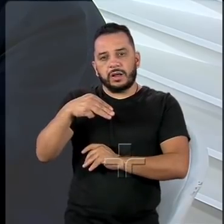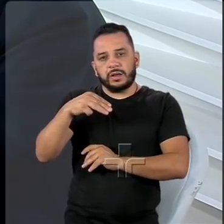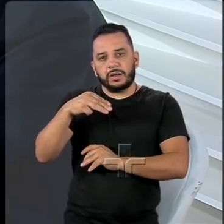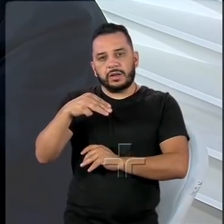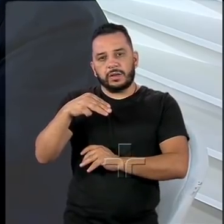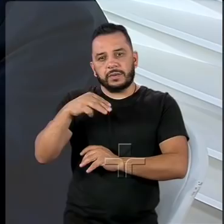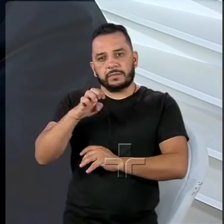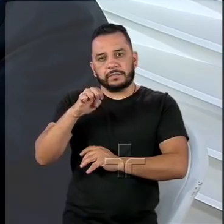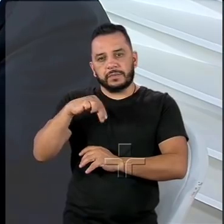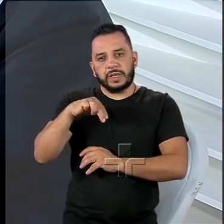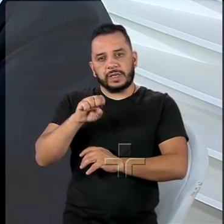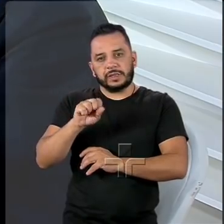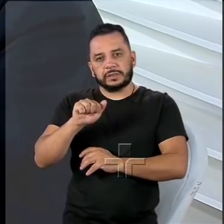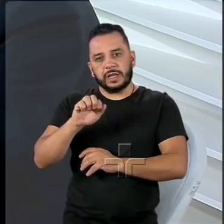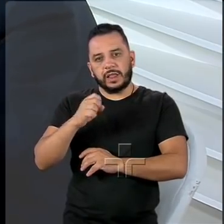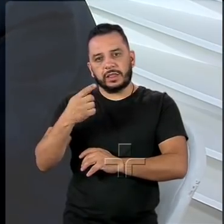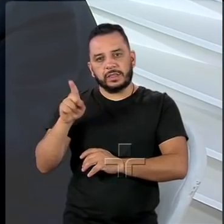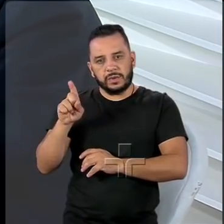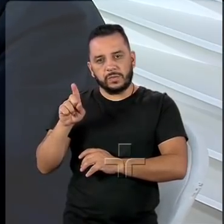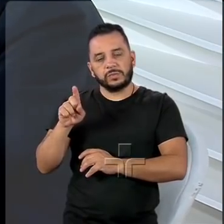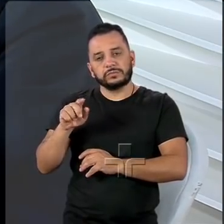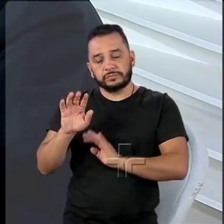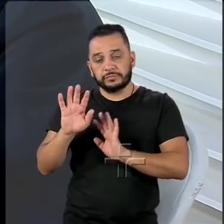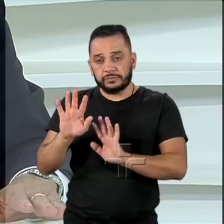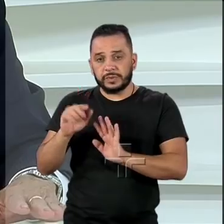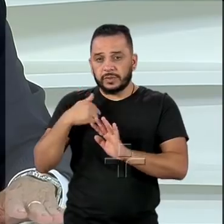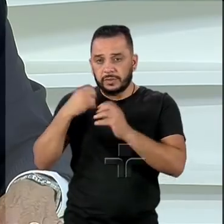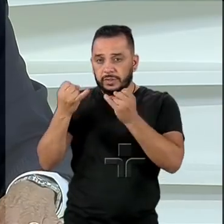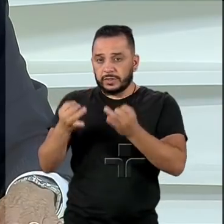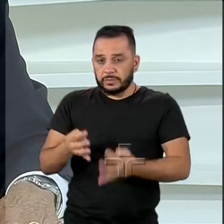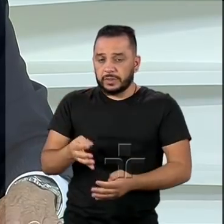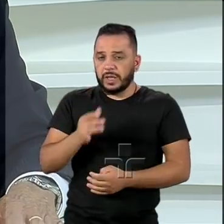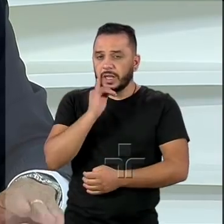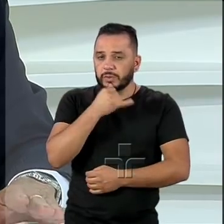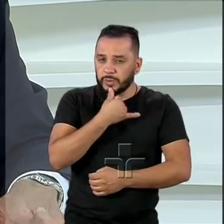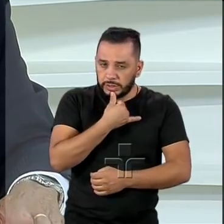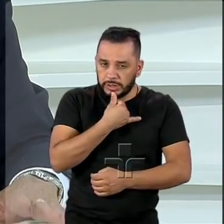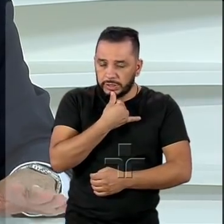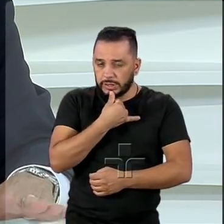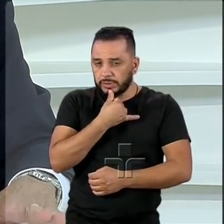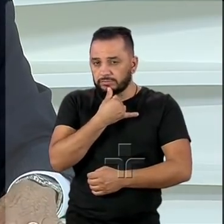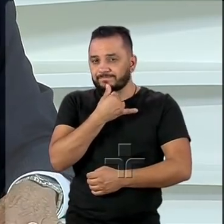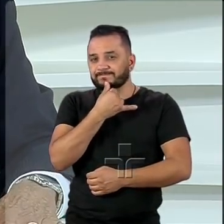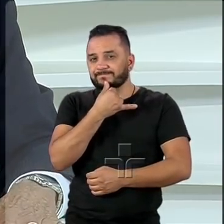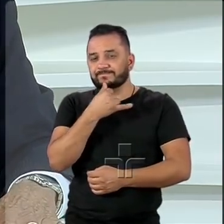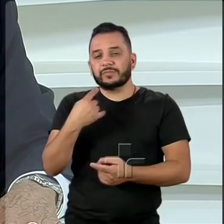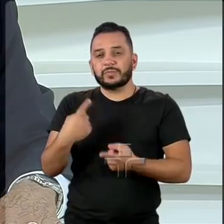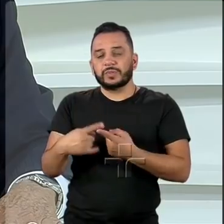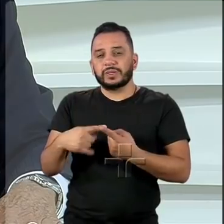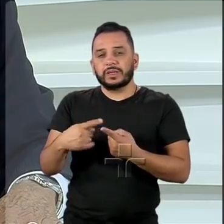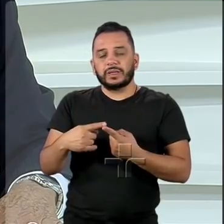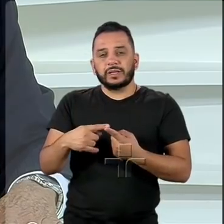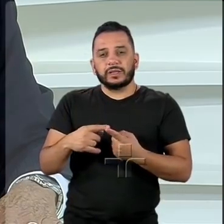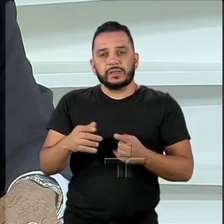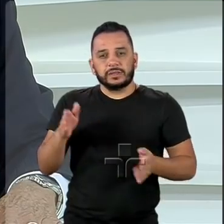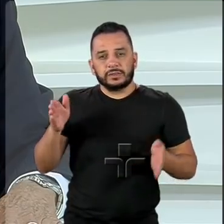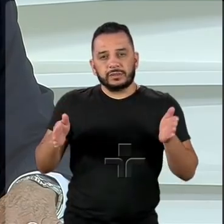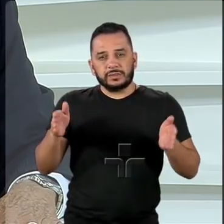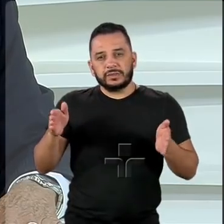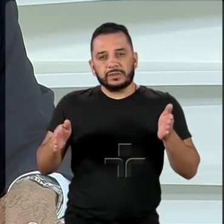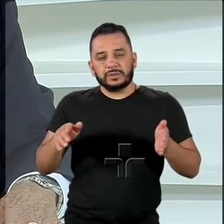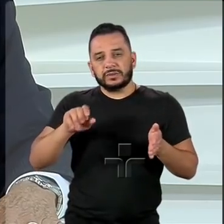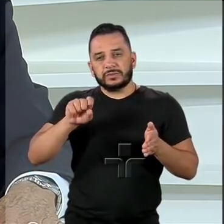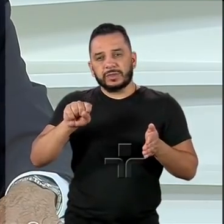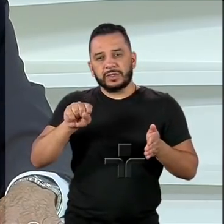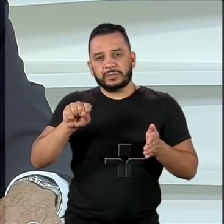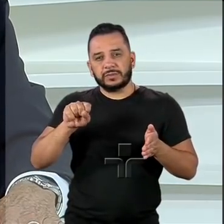eu quero dizer que estou muito triste porque eu vejo o pior momento da história do Supremo, o